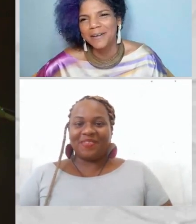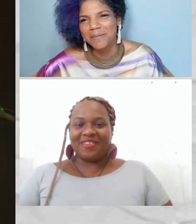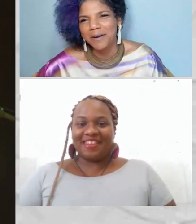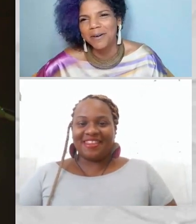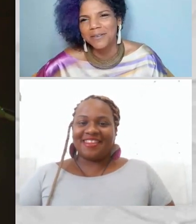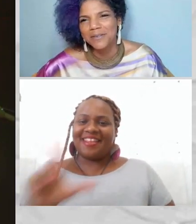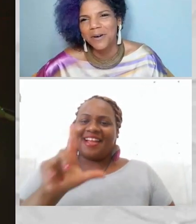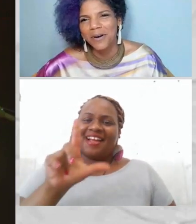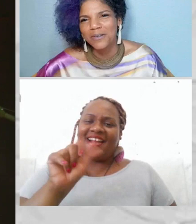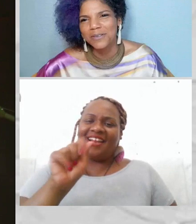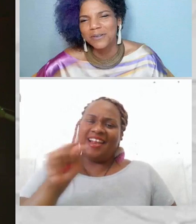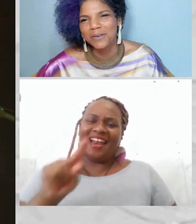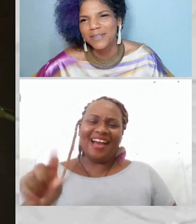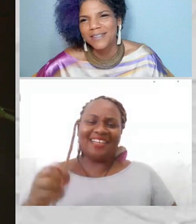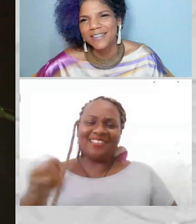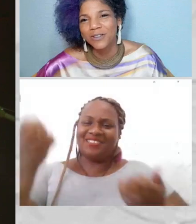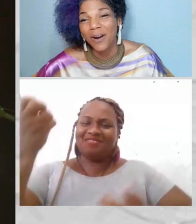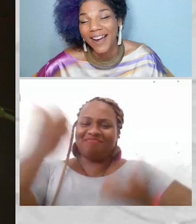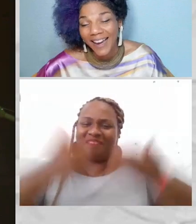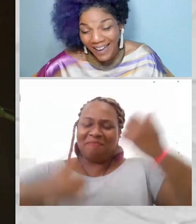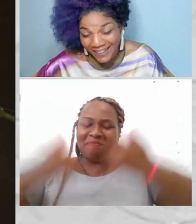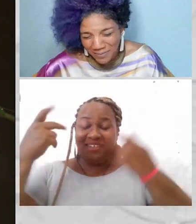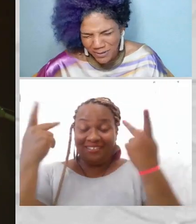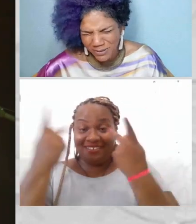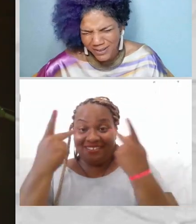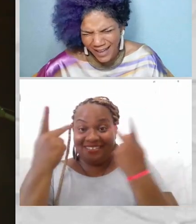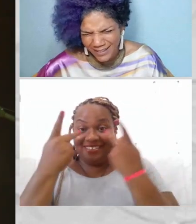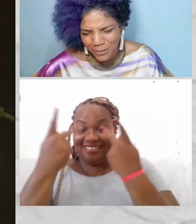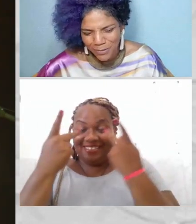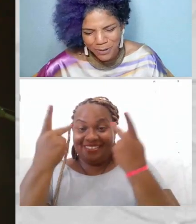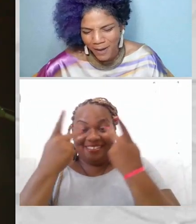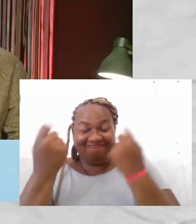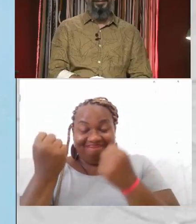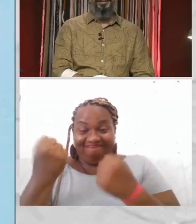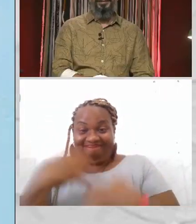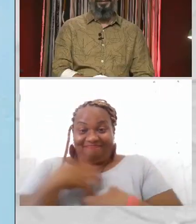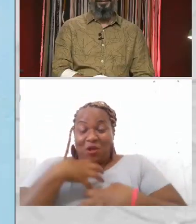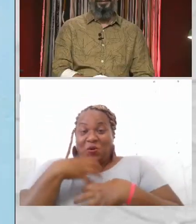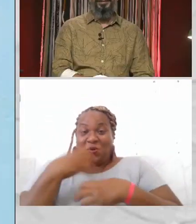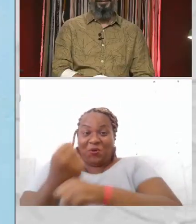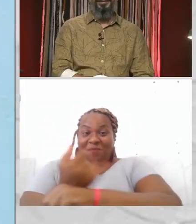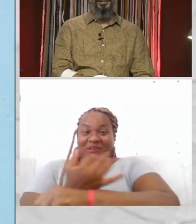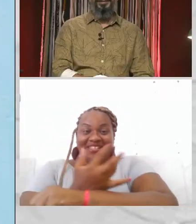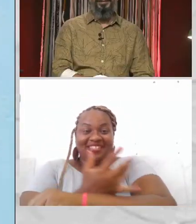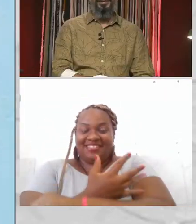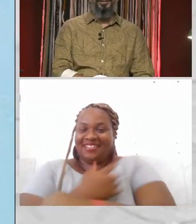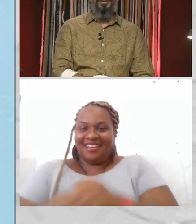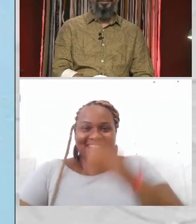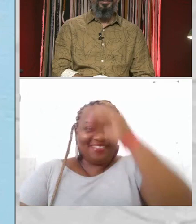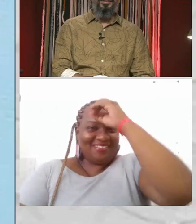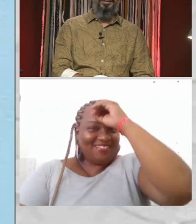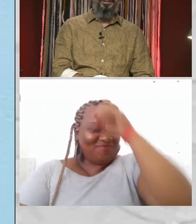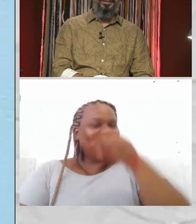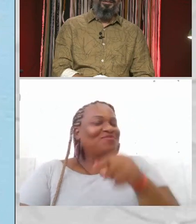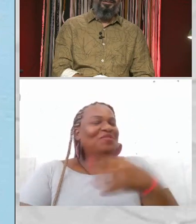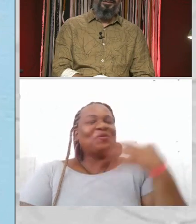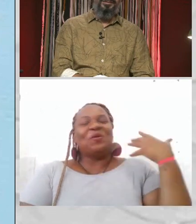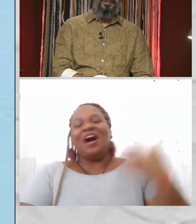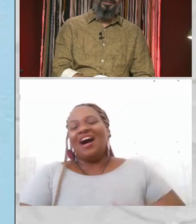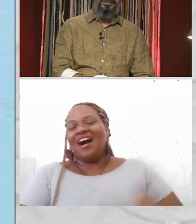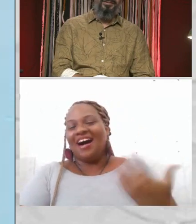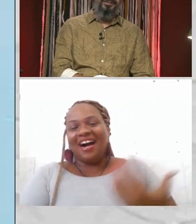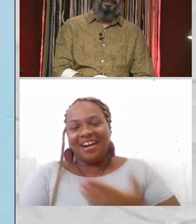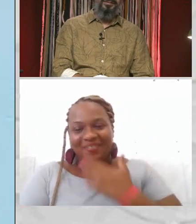tirou lágrima agora dos olhos. Eu estou, assim, tocada, emocionada com suas palavras. Você não tem noção o quanto, assim.